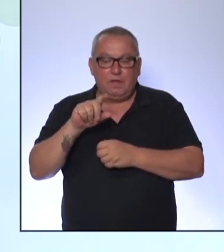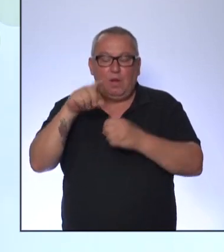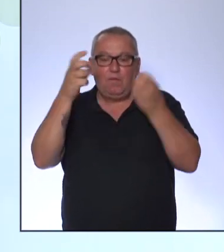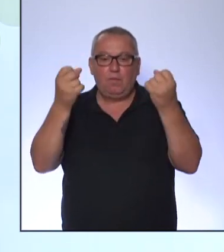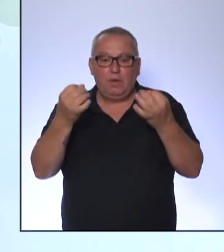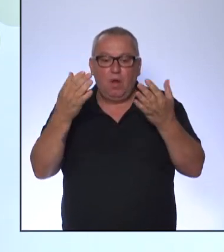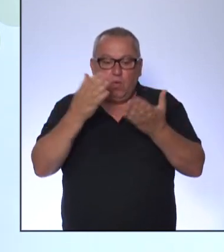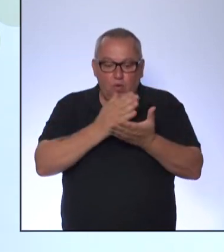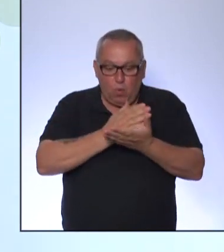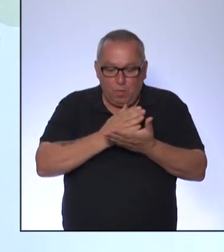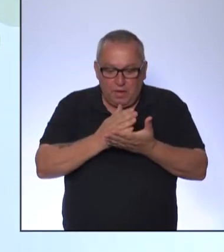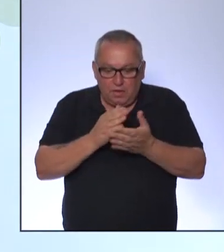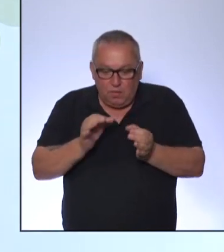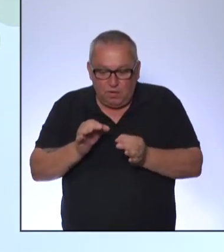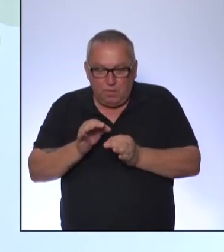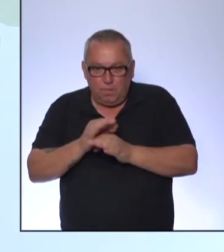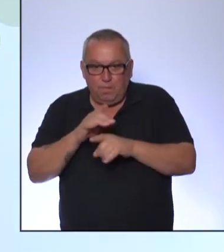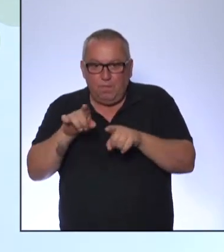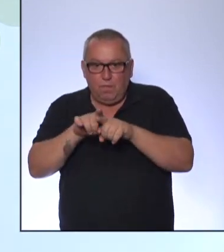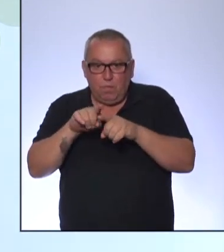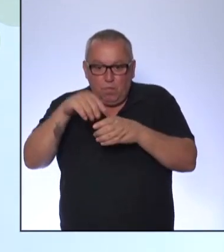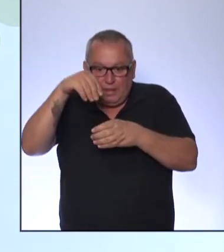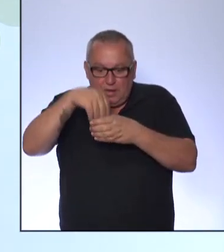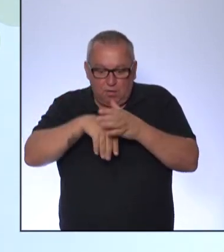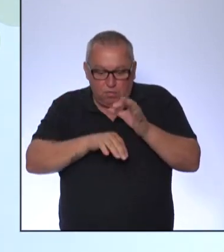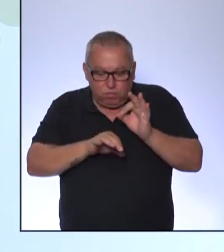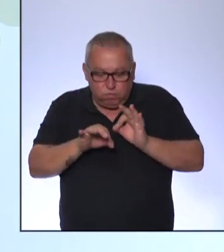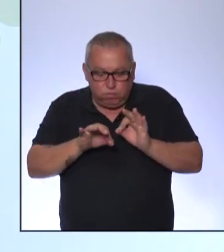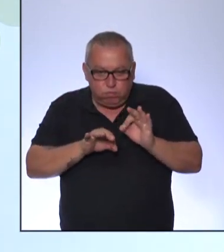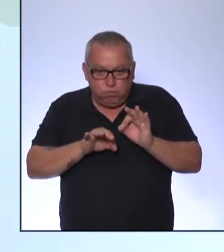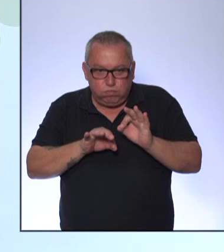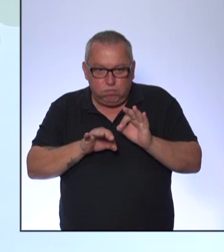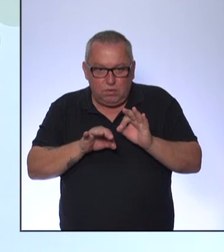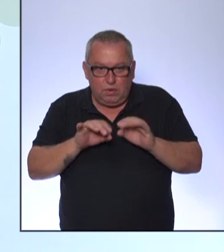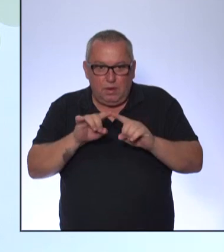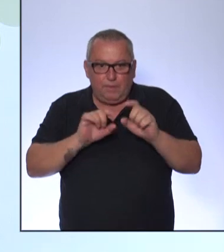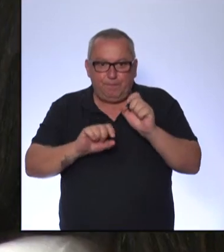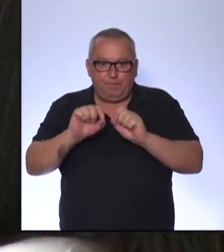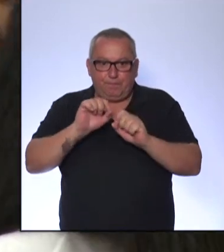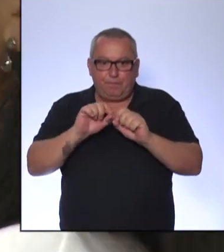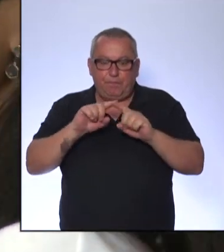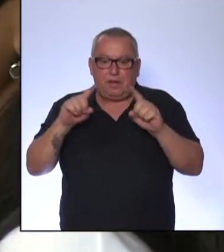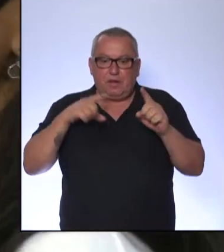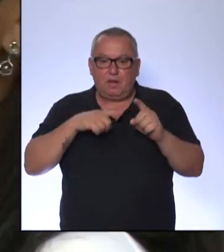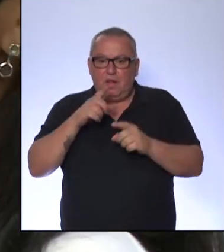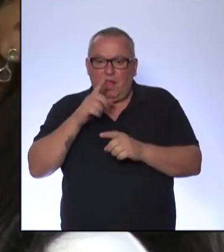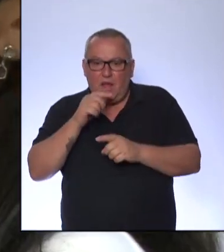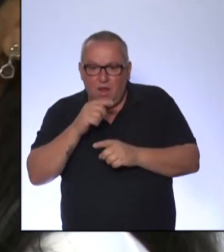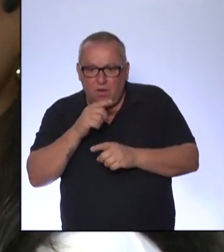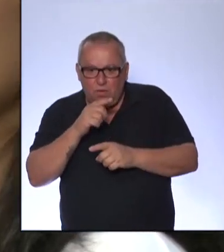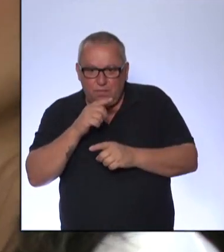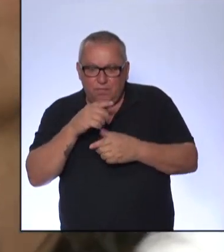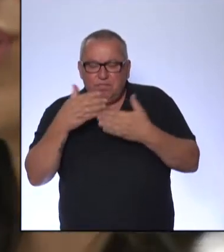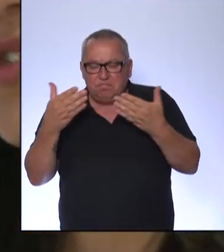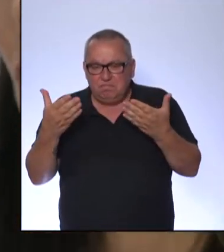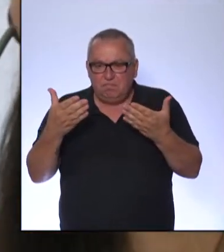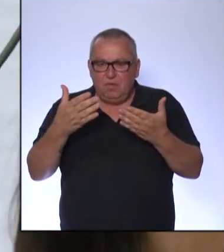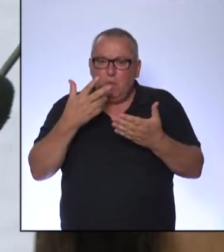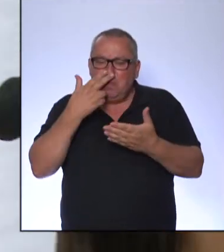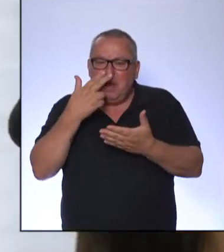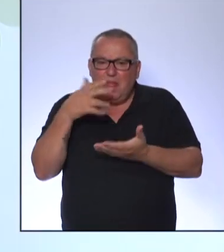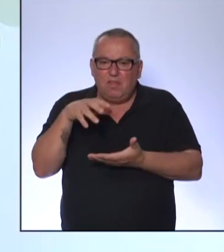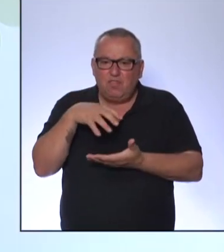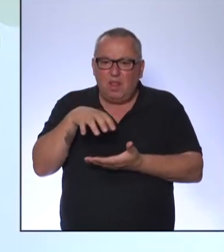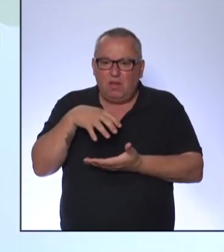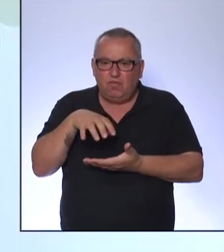Além disso, a gente vai ter uma estrutura interna. Essa estrutura interna, normalmente, é uma estrutura fluida, que pode ter um aspecto